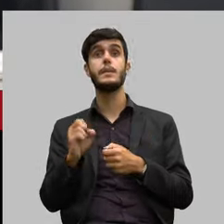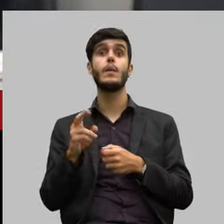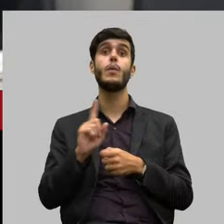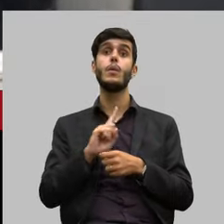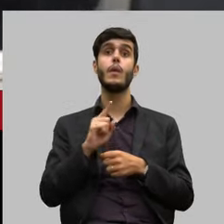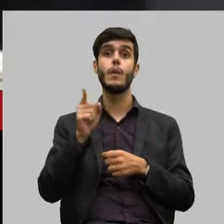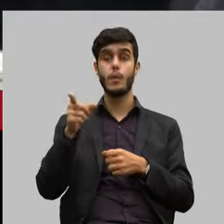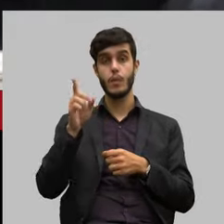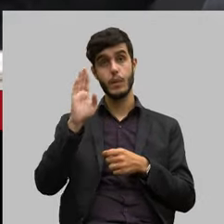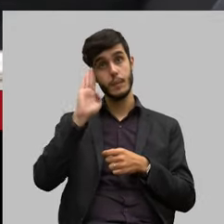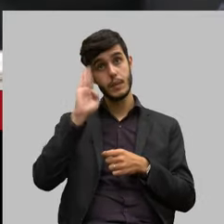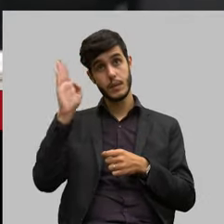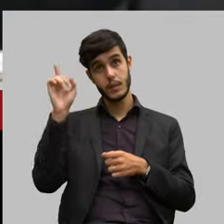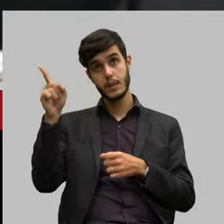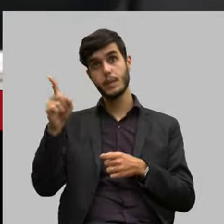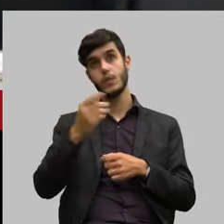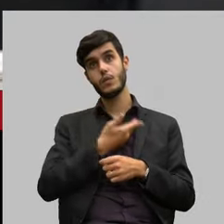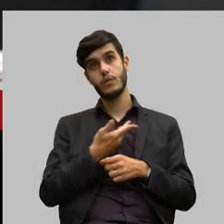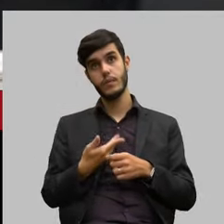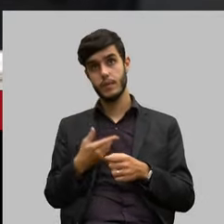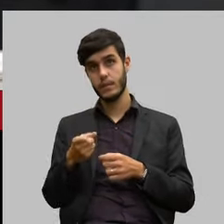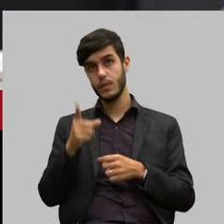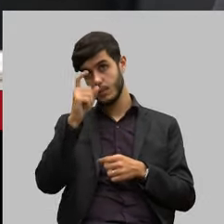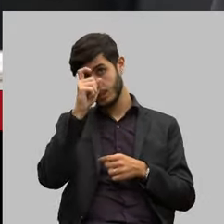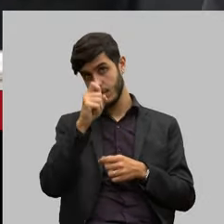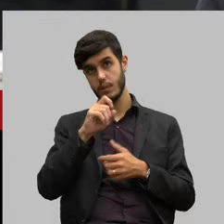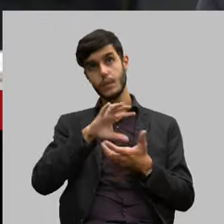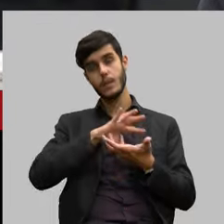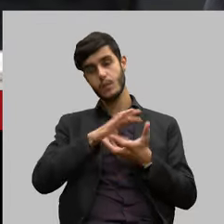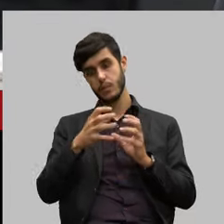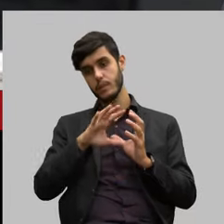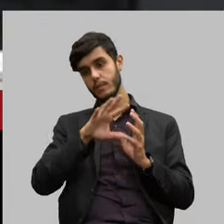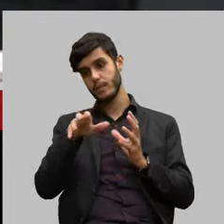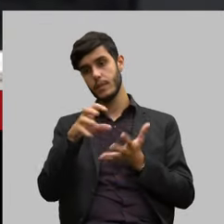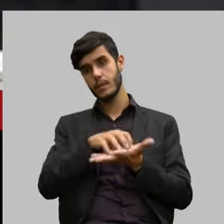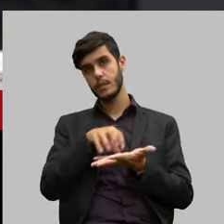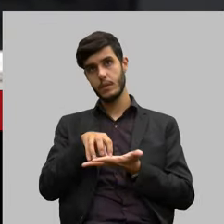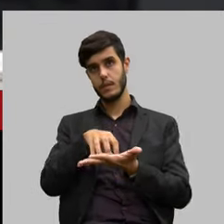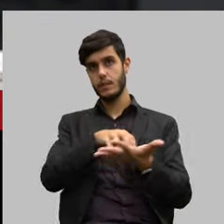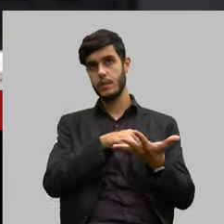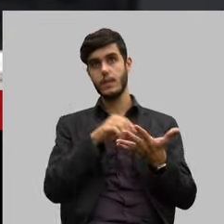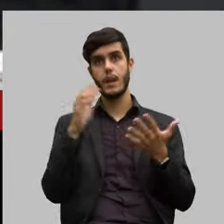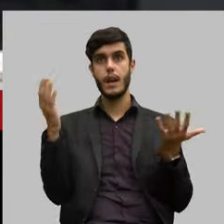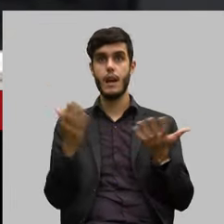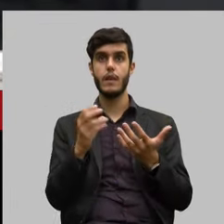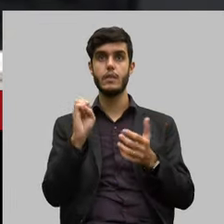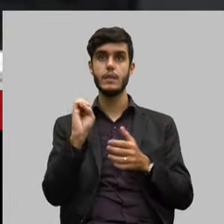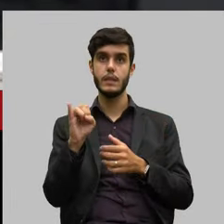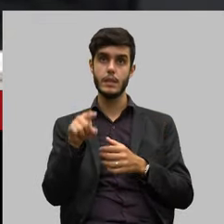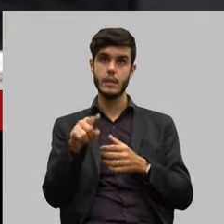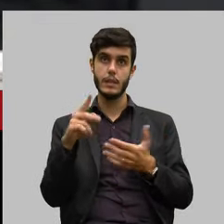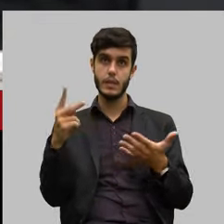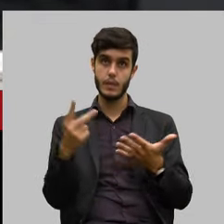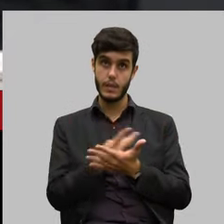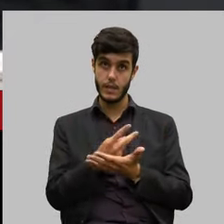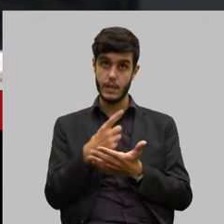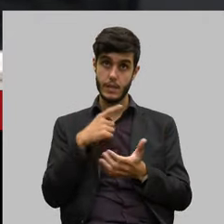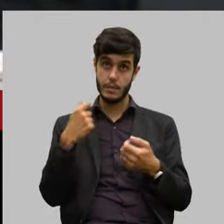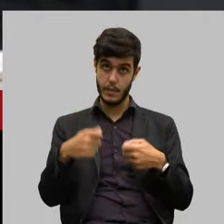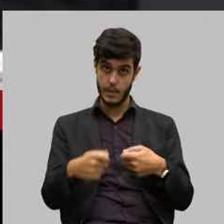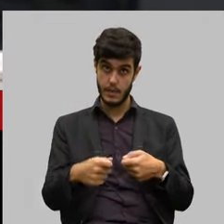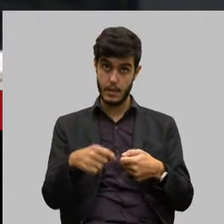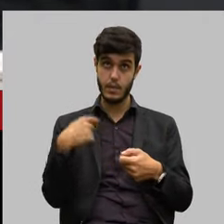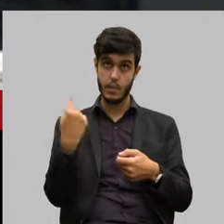uma conclusão não apenas deste como de todos os hospitais regionais então no momento em que se isso se fizer necessário a